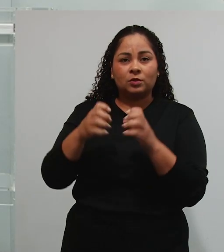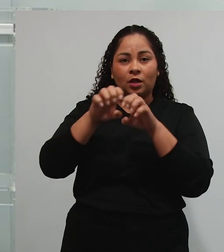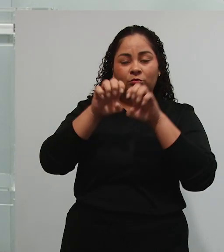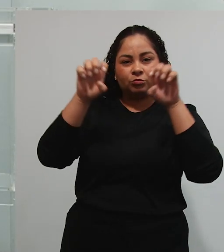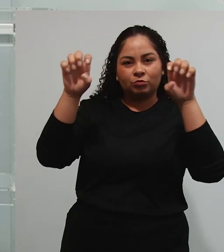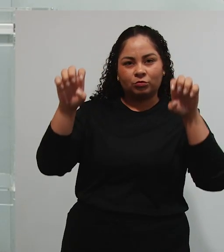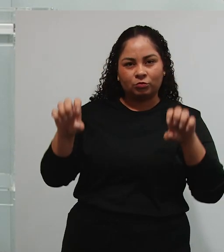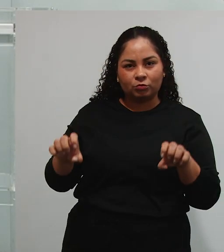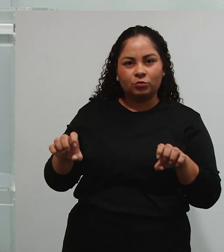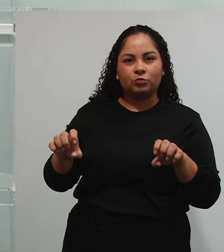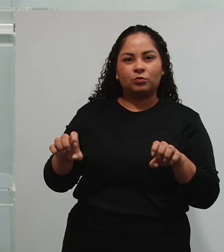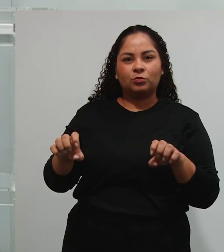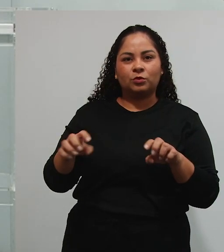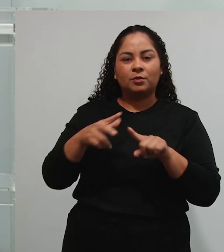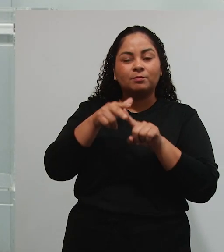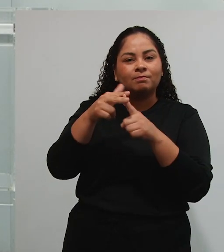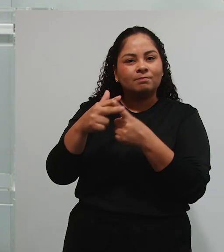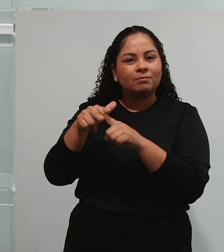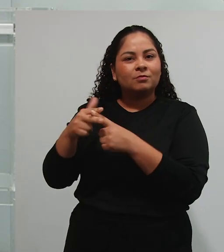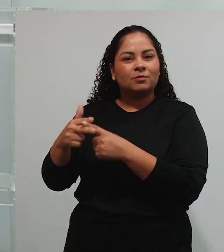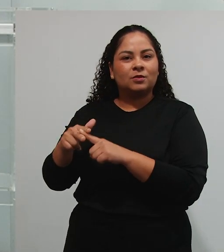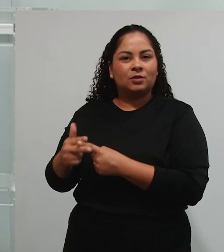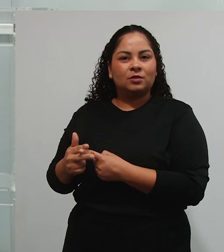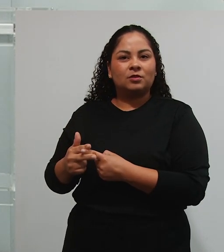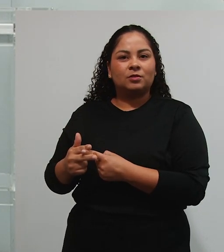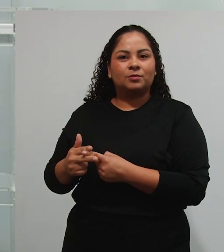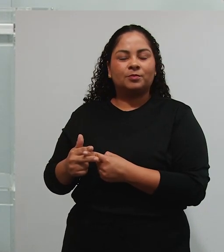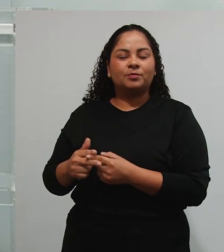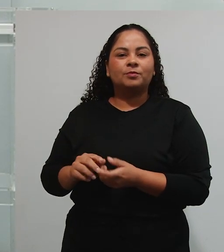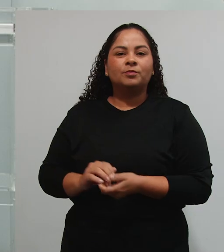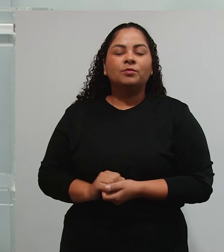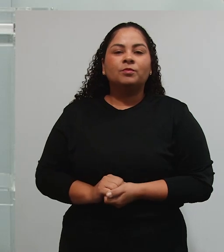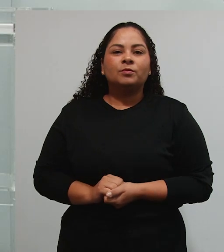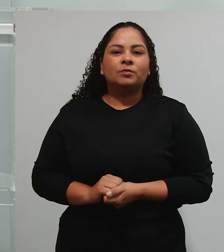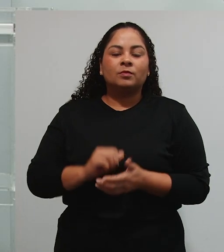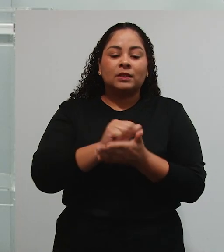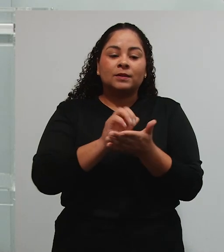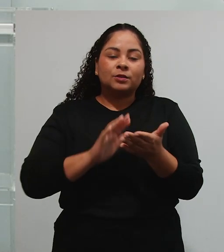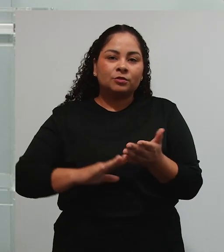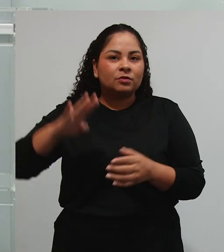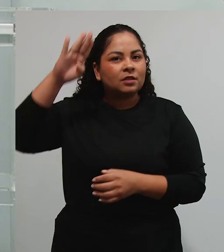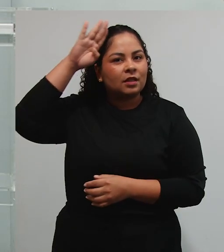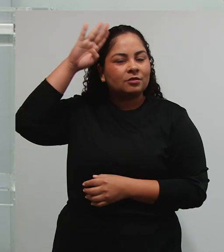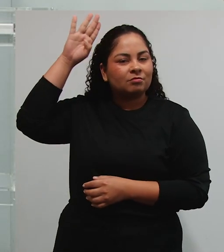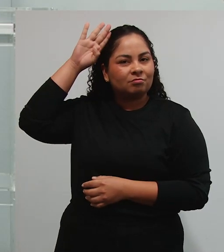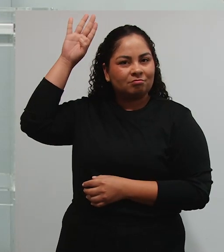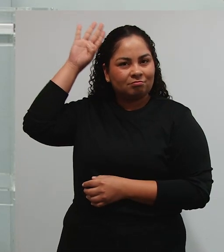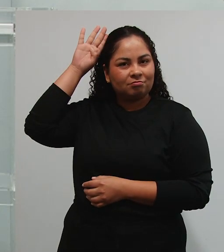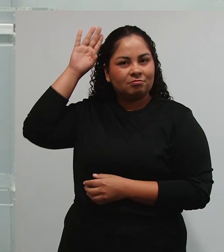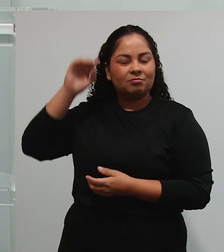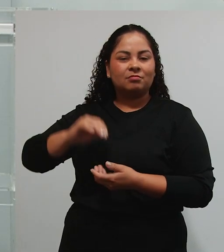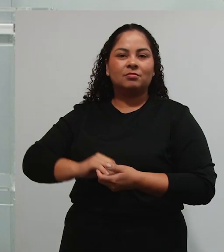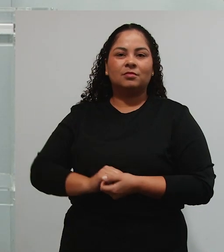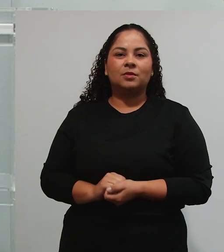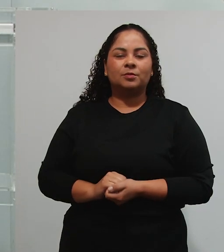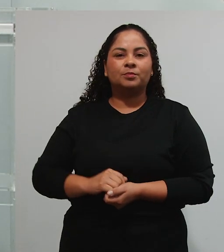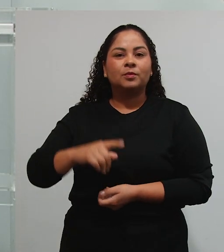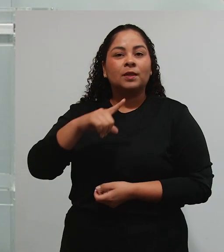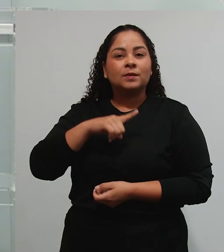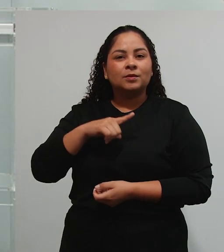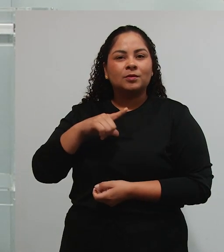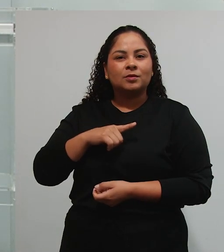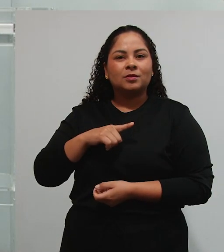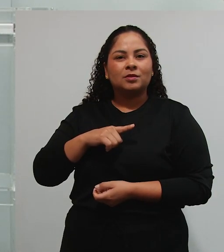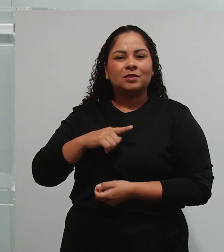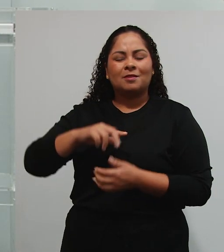normatização dos trabalhos acadêmicos de acordo com a ABNT. É uma série com vários episódios e nesse episódio,